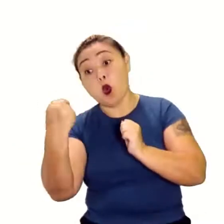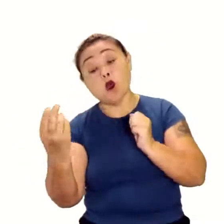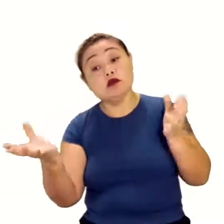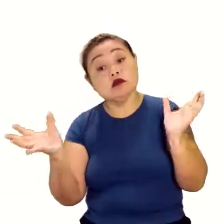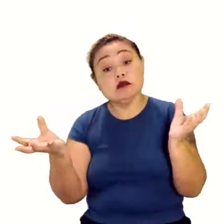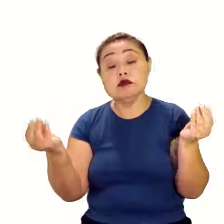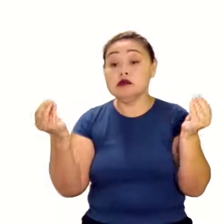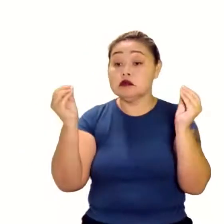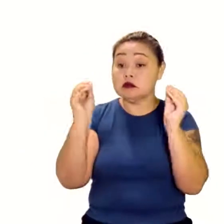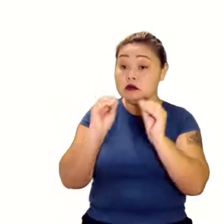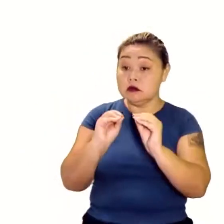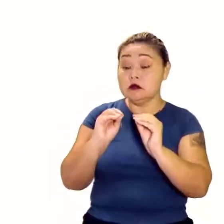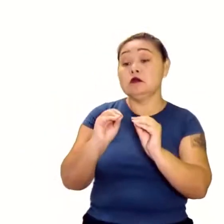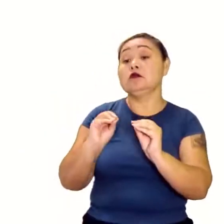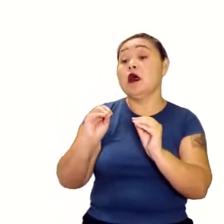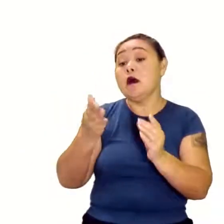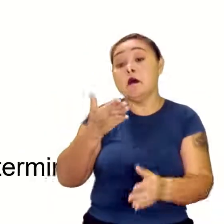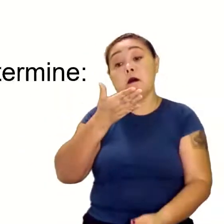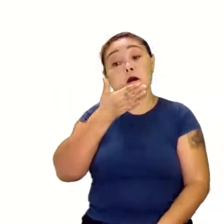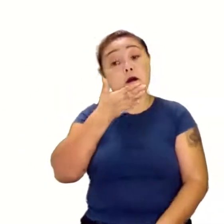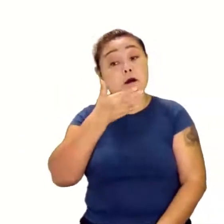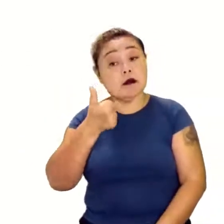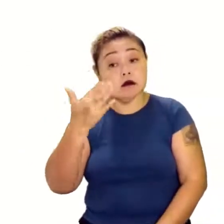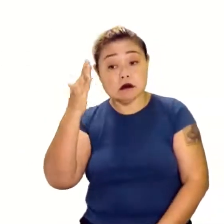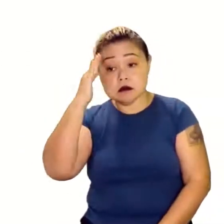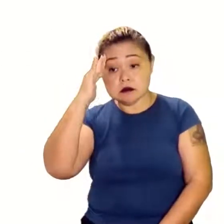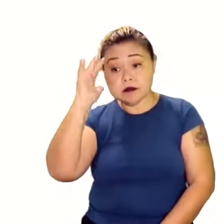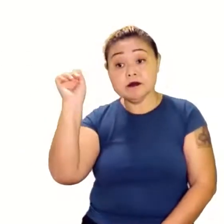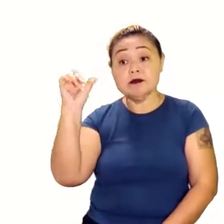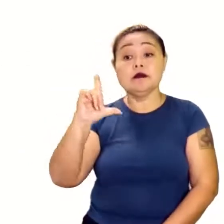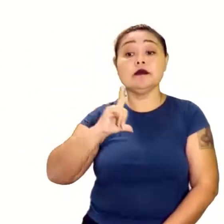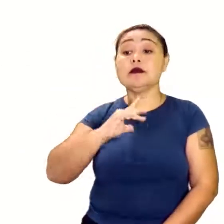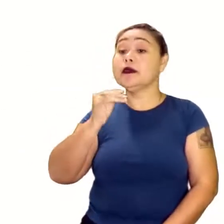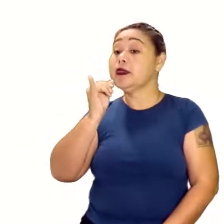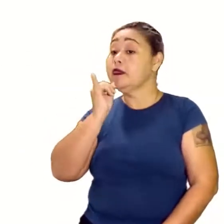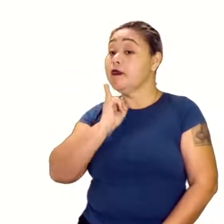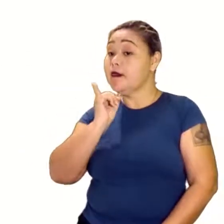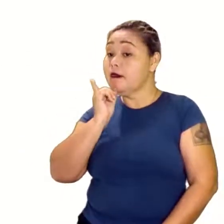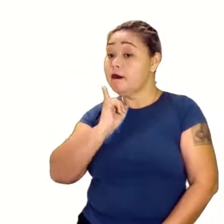e entendimento se a gente tiver exemplos. Bora ver.